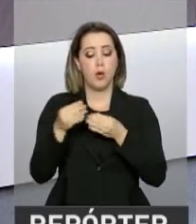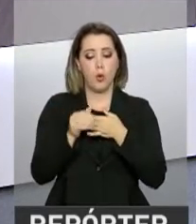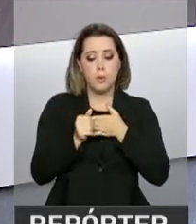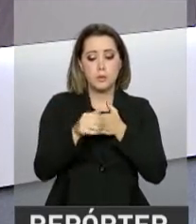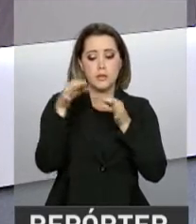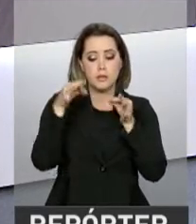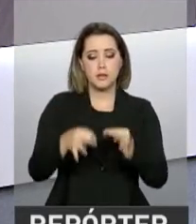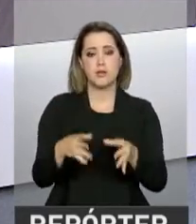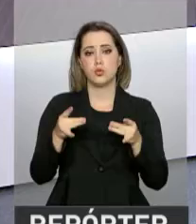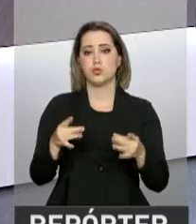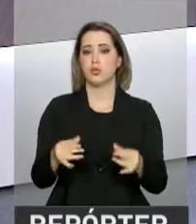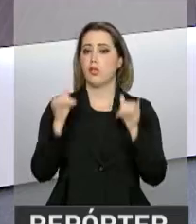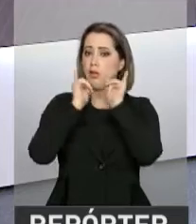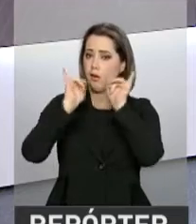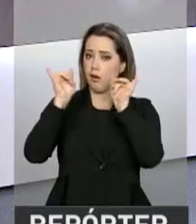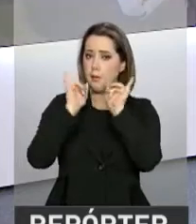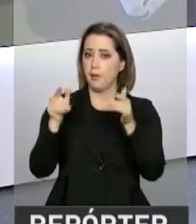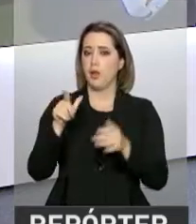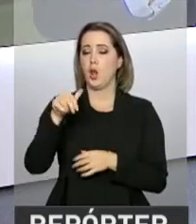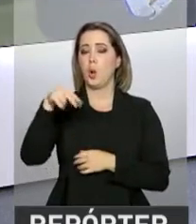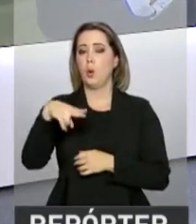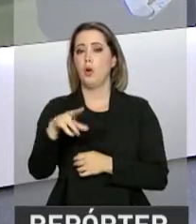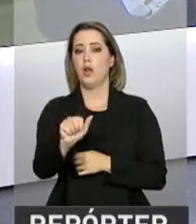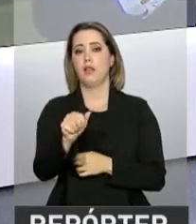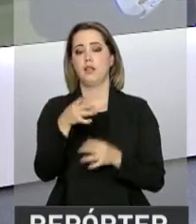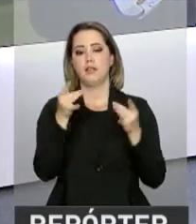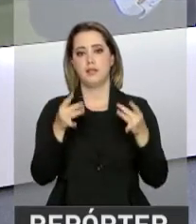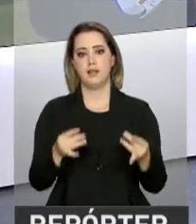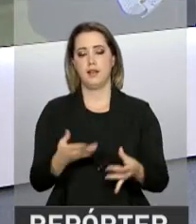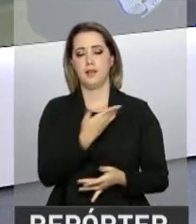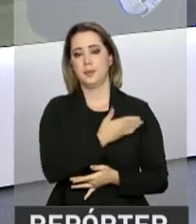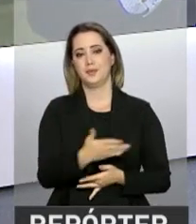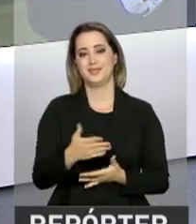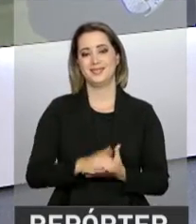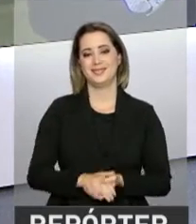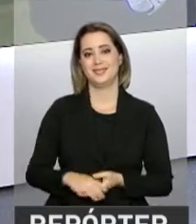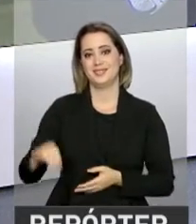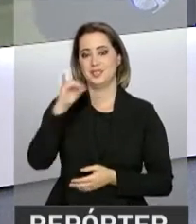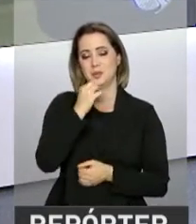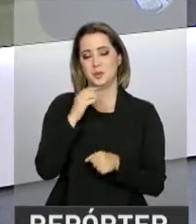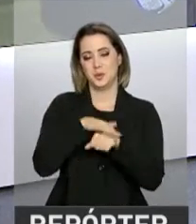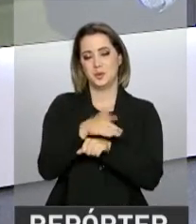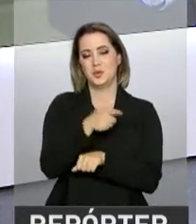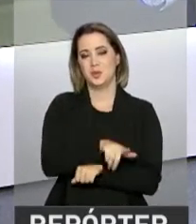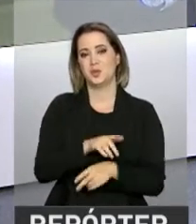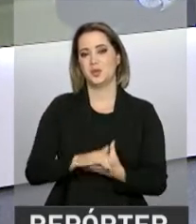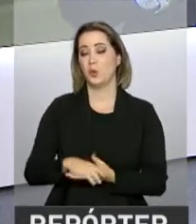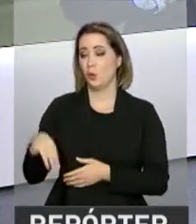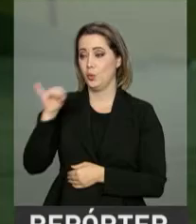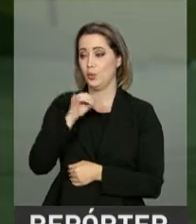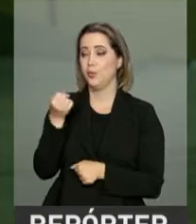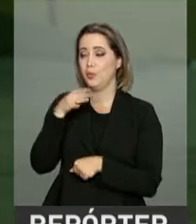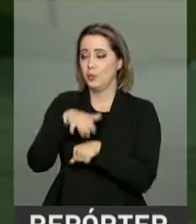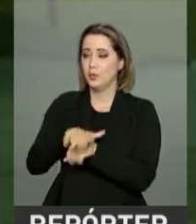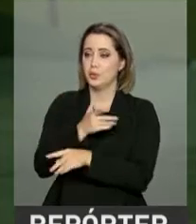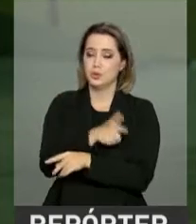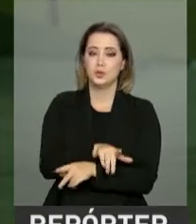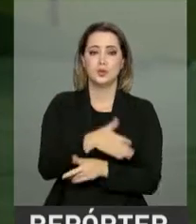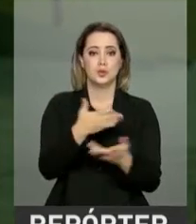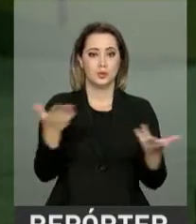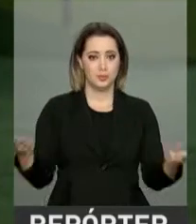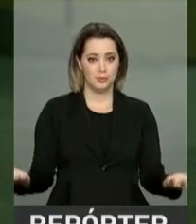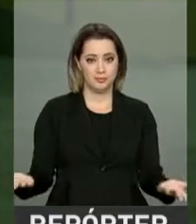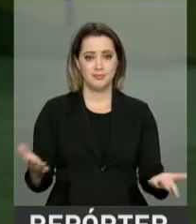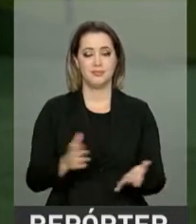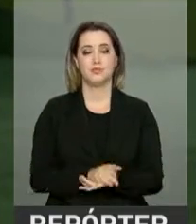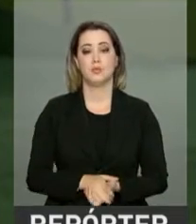uma campanha. A repórter Luana Karen tem os detalhes para a gente. Olá, Luana, boa noite outra vez. Olá, Roberto. Boa noite novamente. Boa noite